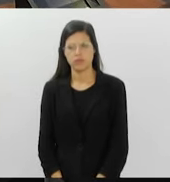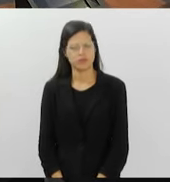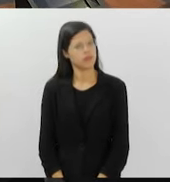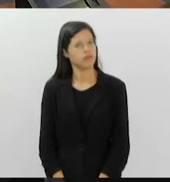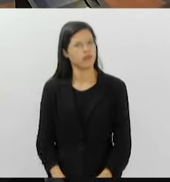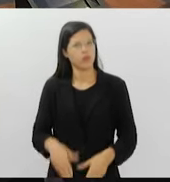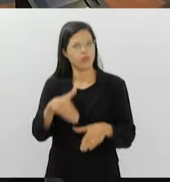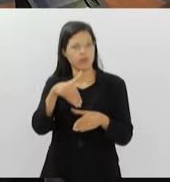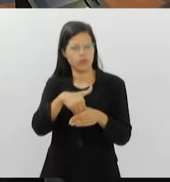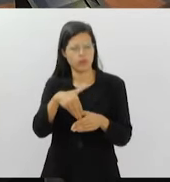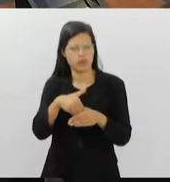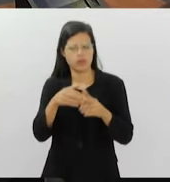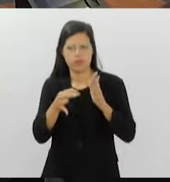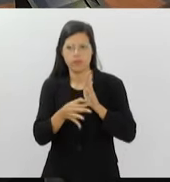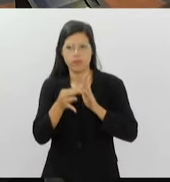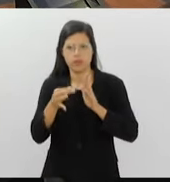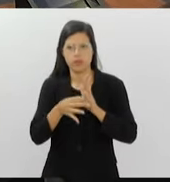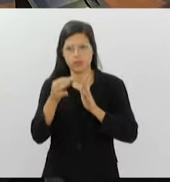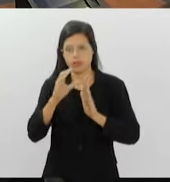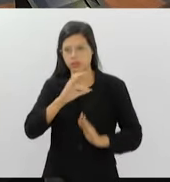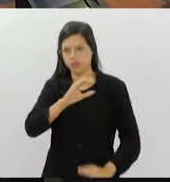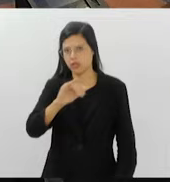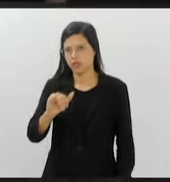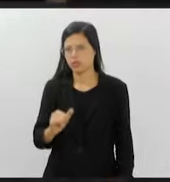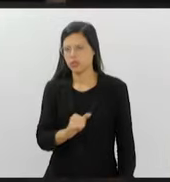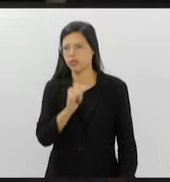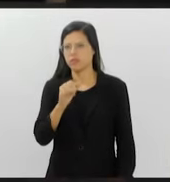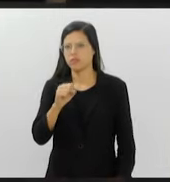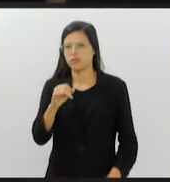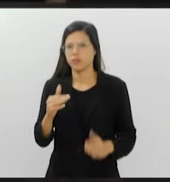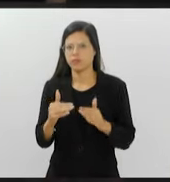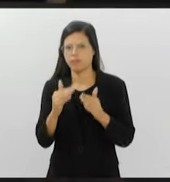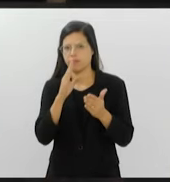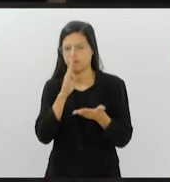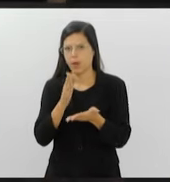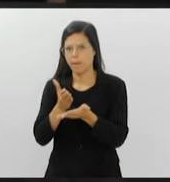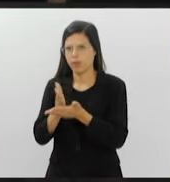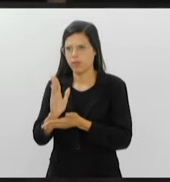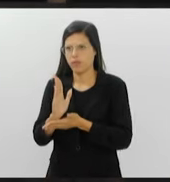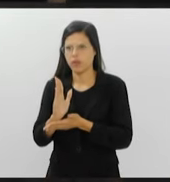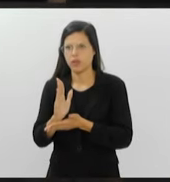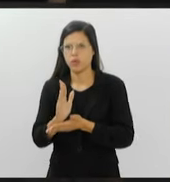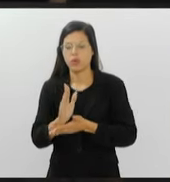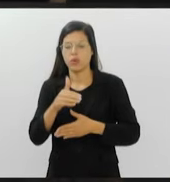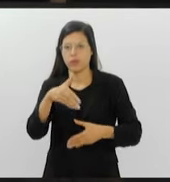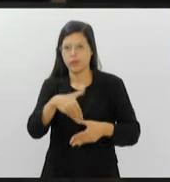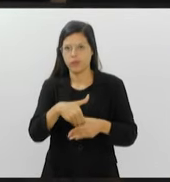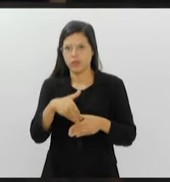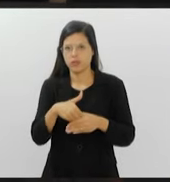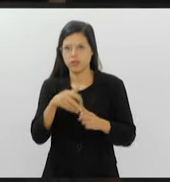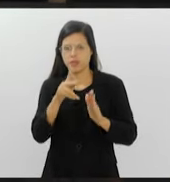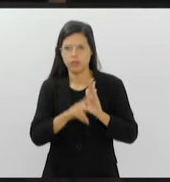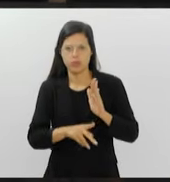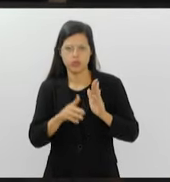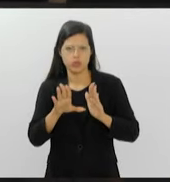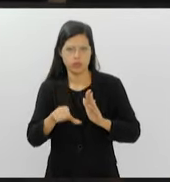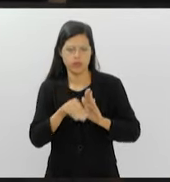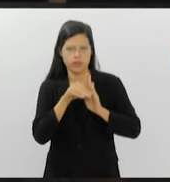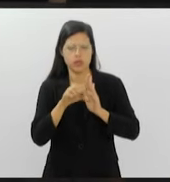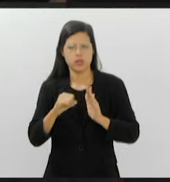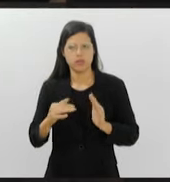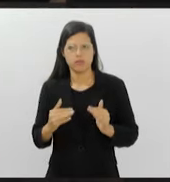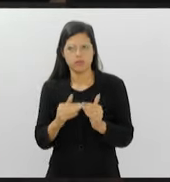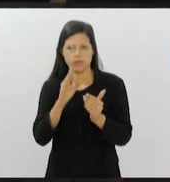Em votação, parecer da Comissão de Constituição e Justiça. Os senhores que aprovam, permaneçam como estão, aprovado. Em votação, projeto assim emendado. Senhores que